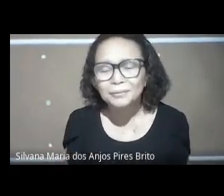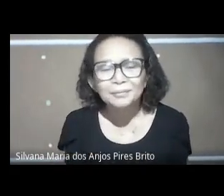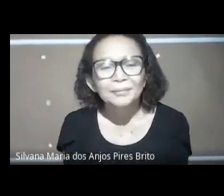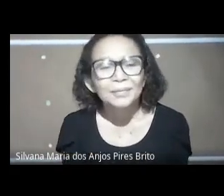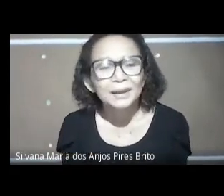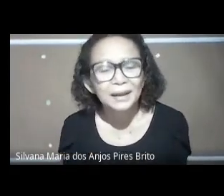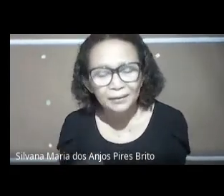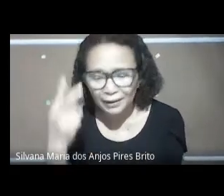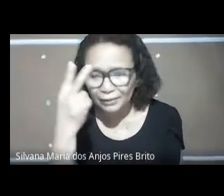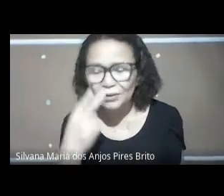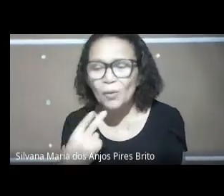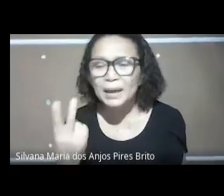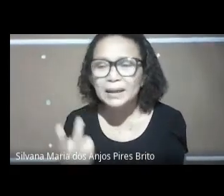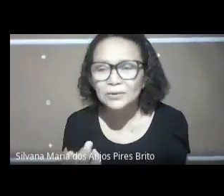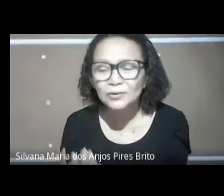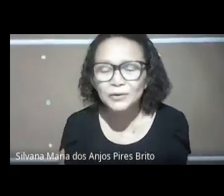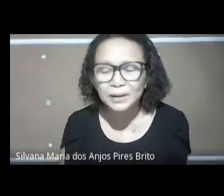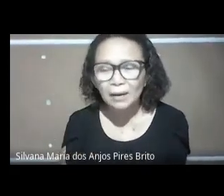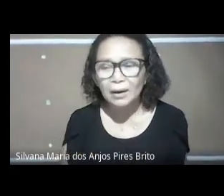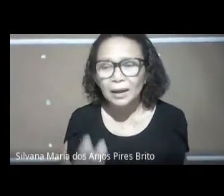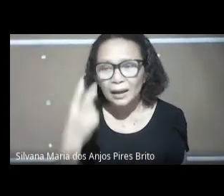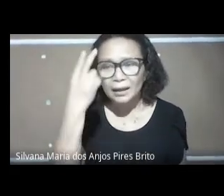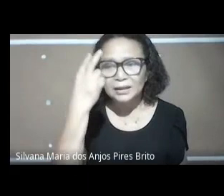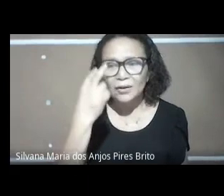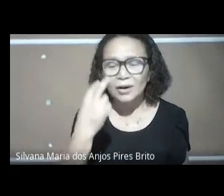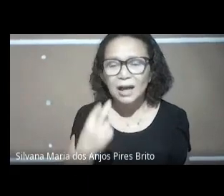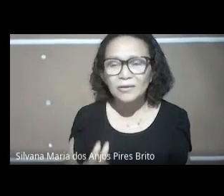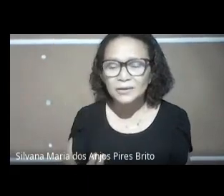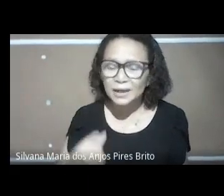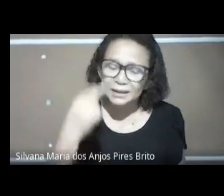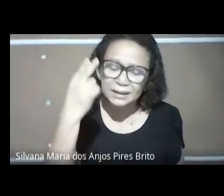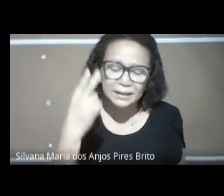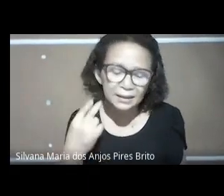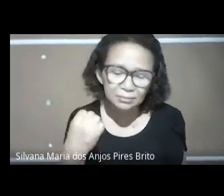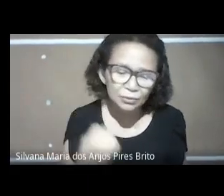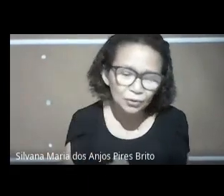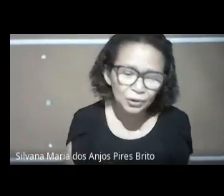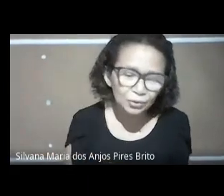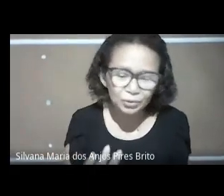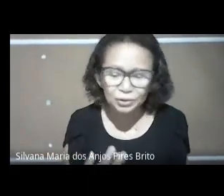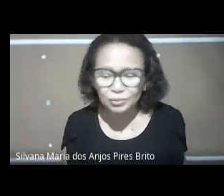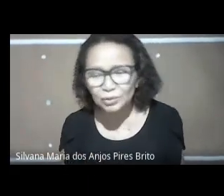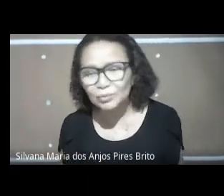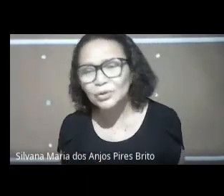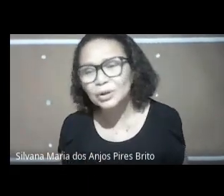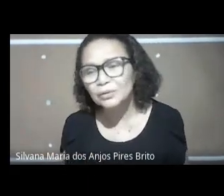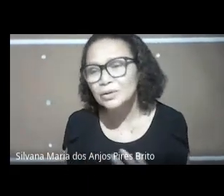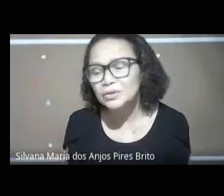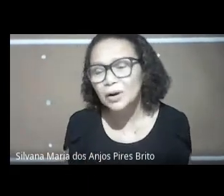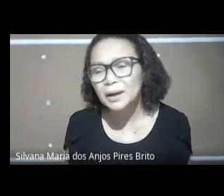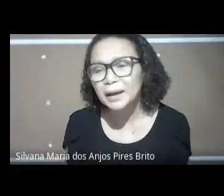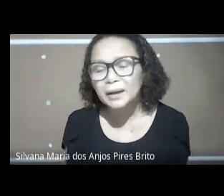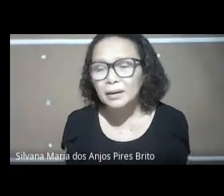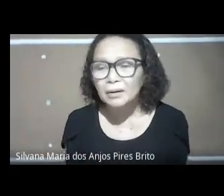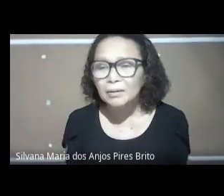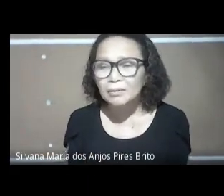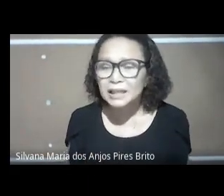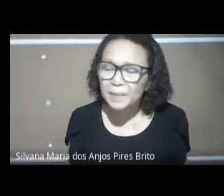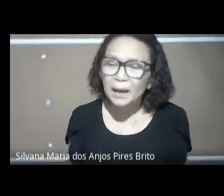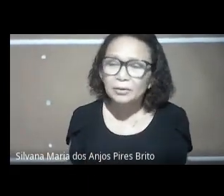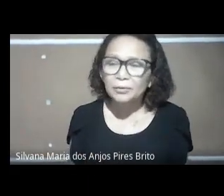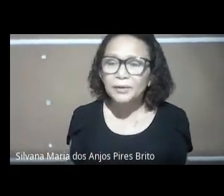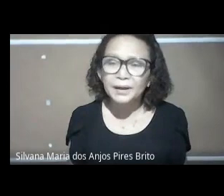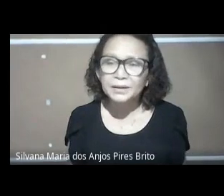sinal para que ele... Como é que surge o sinal? Eles vão olhar vocês assim, muito, muito, muito, muito, e vão escolher